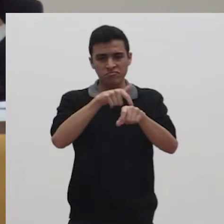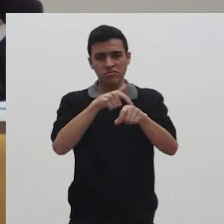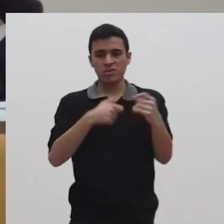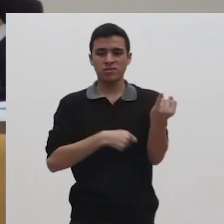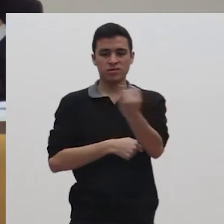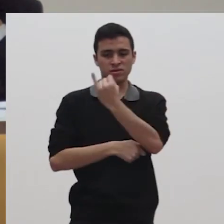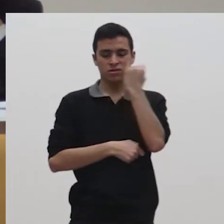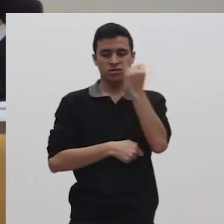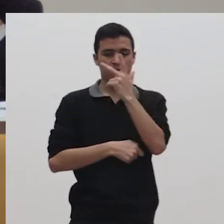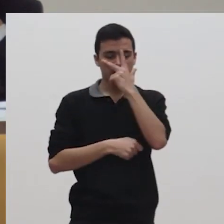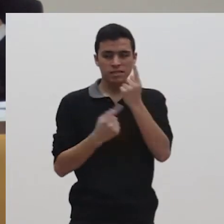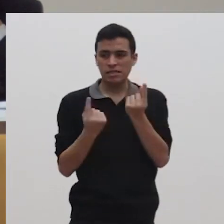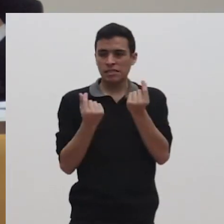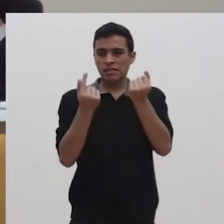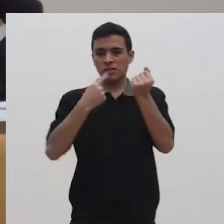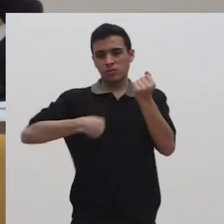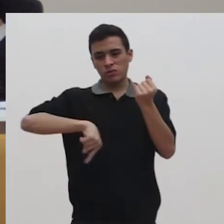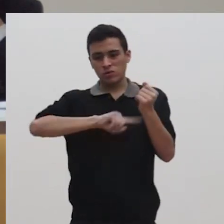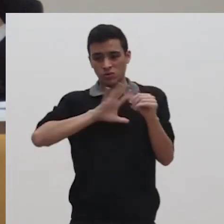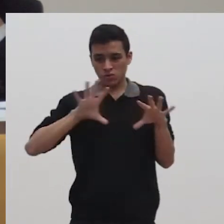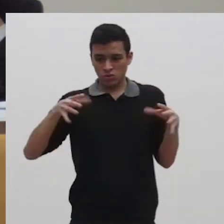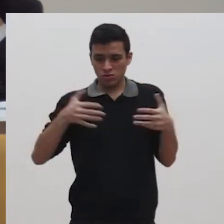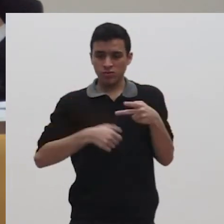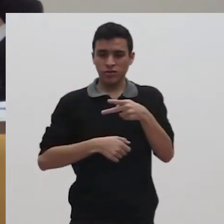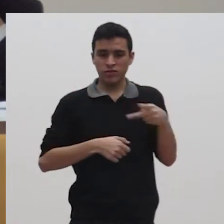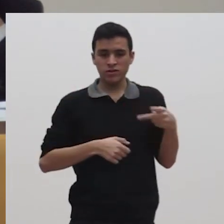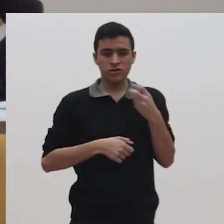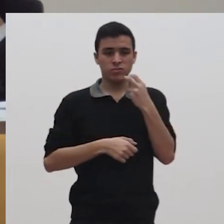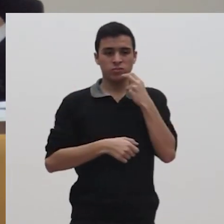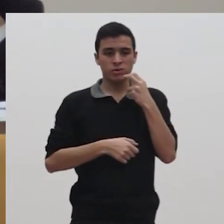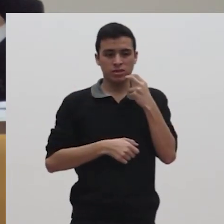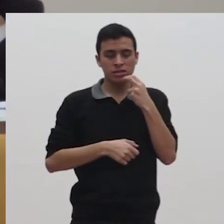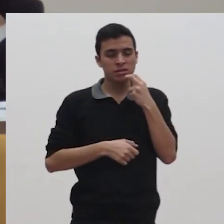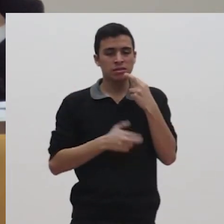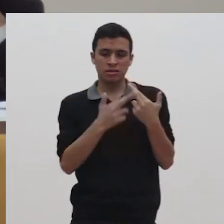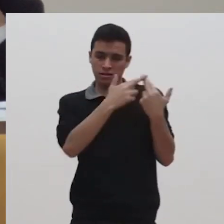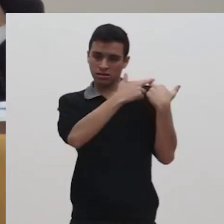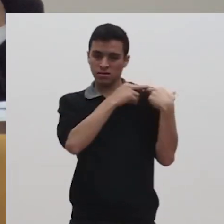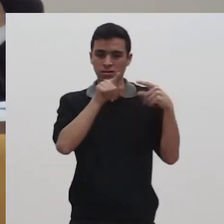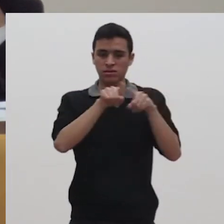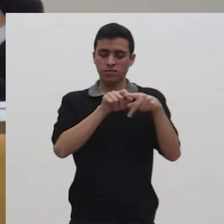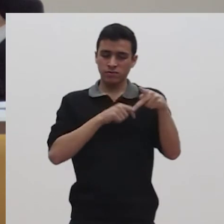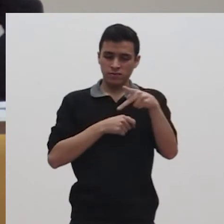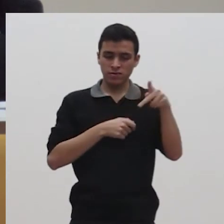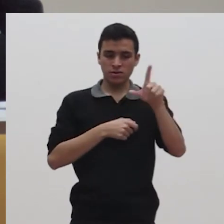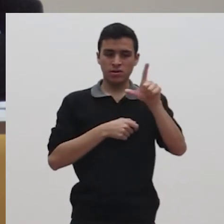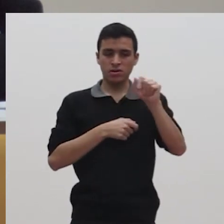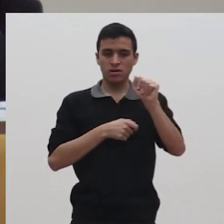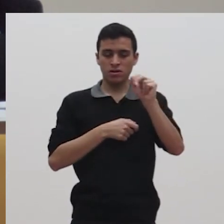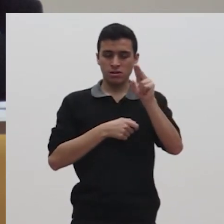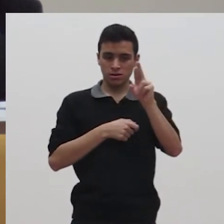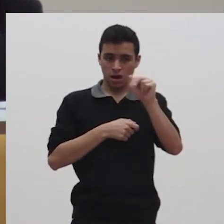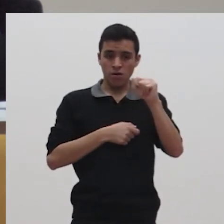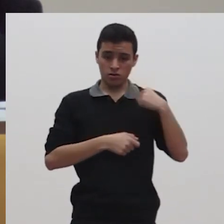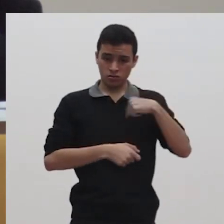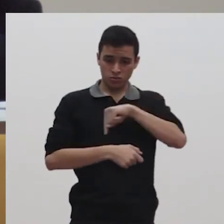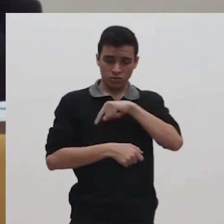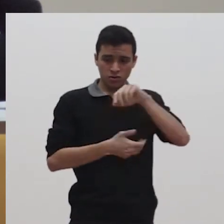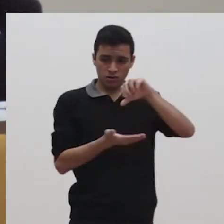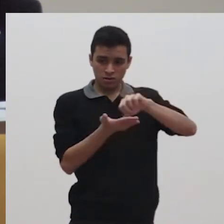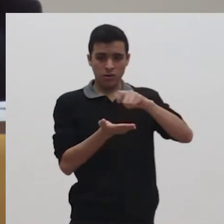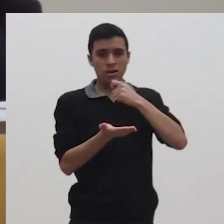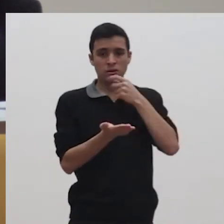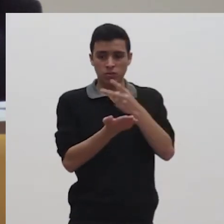muito importante, muito rico para o nosso setor, com a professora Sueli Fernandes e a professora Laura, que continua sendo do nosso setor.